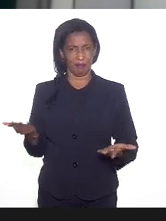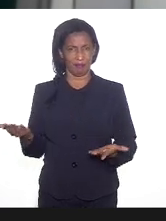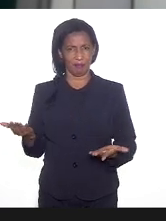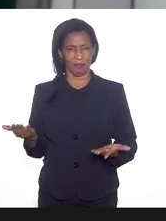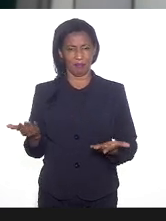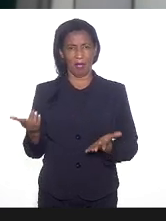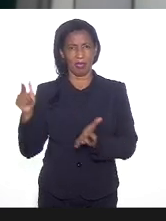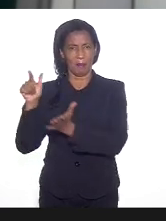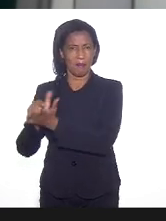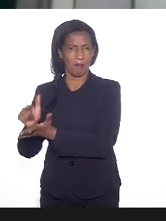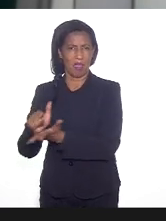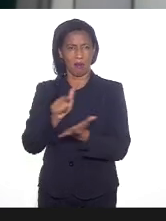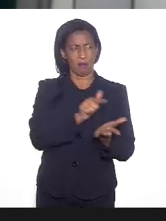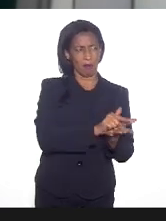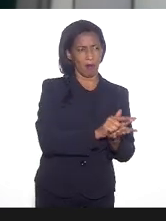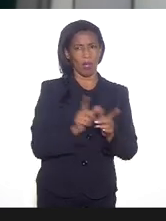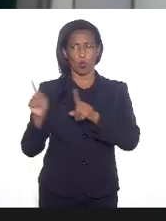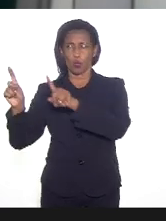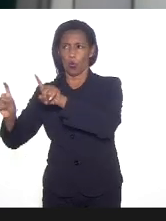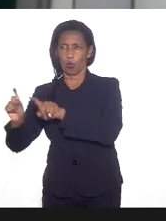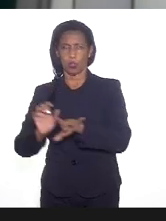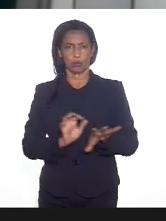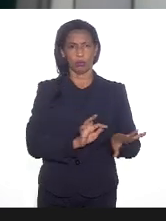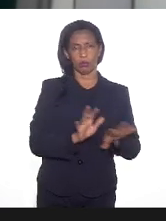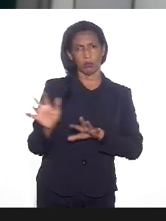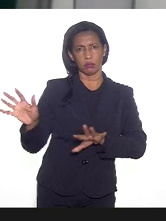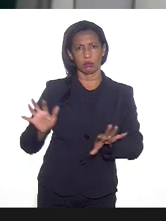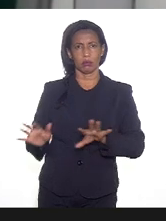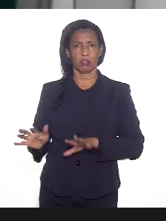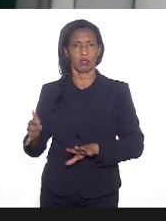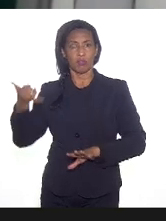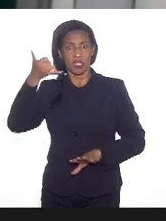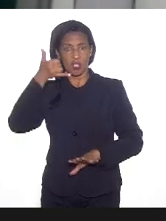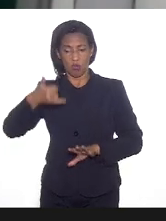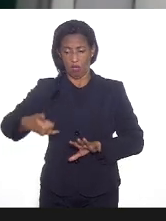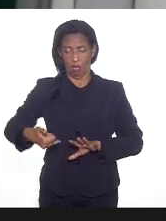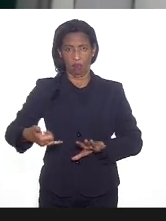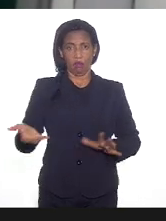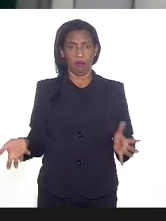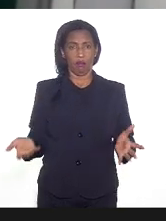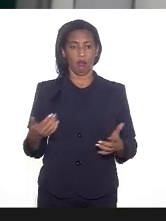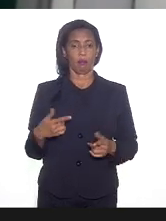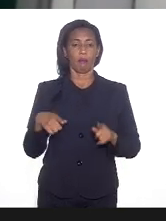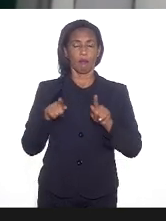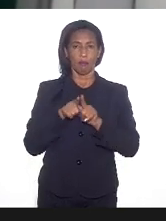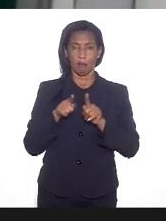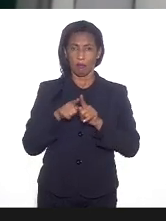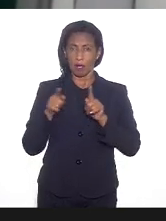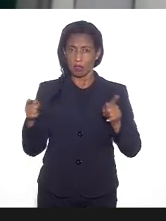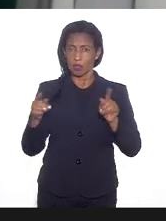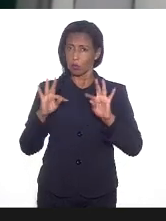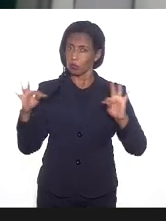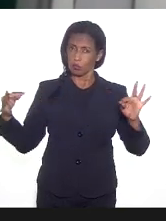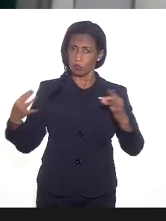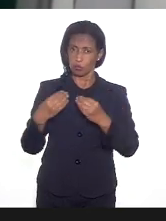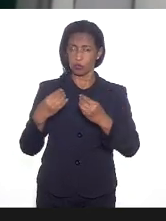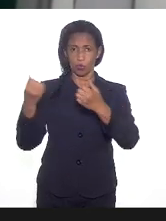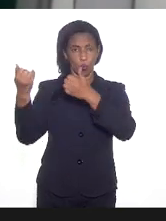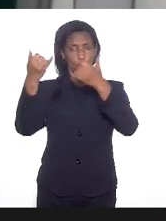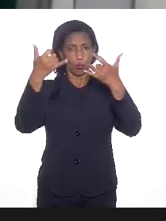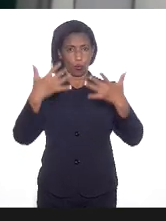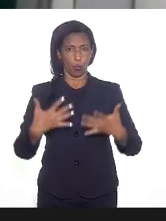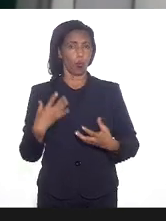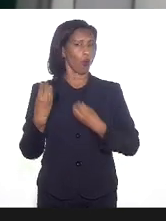que papel no outro computador, enfim, o próprio aparelho celular, mas eu também serei clemente com todo mundo, porque, como já foi dito pelo